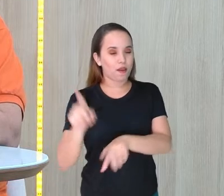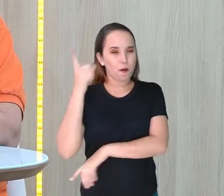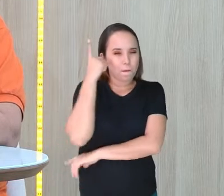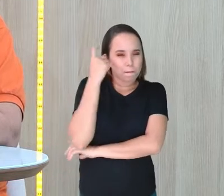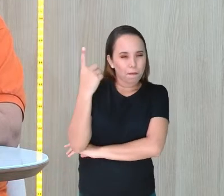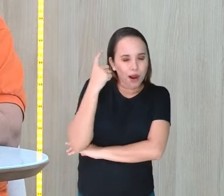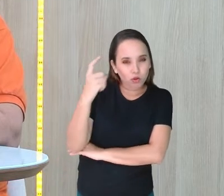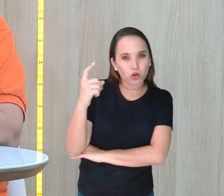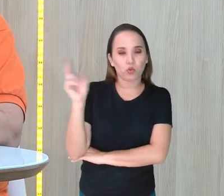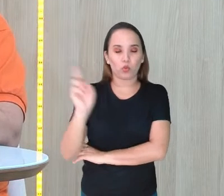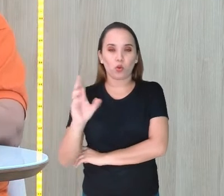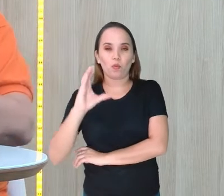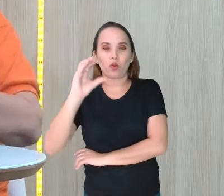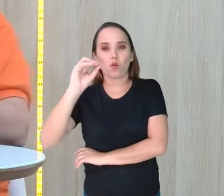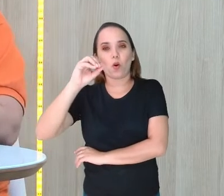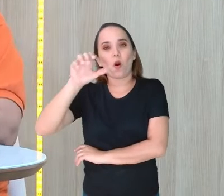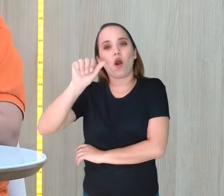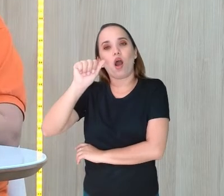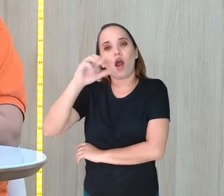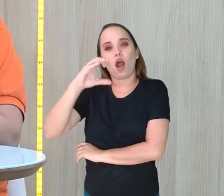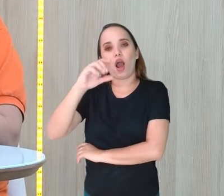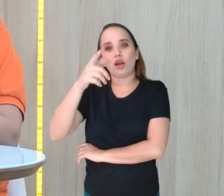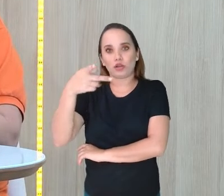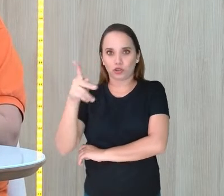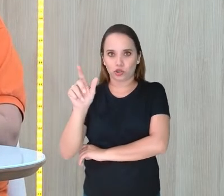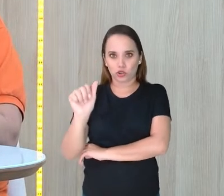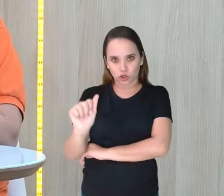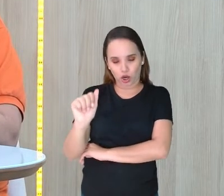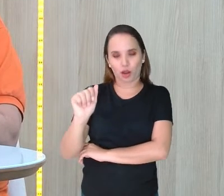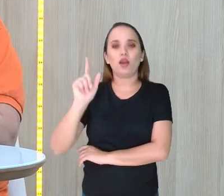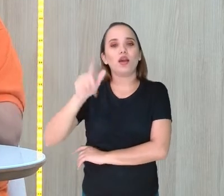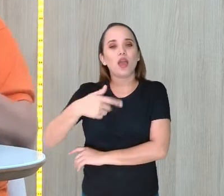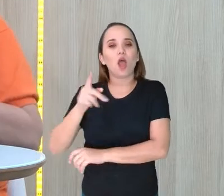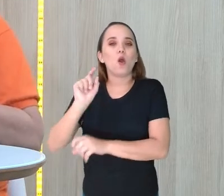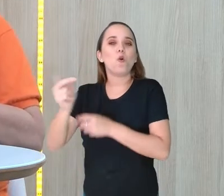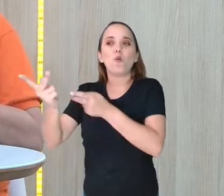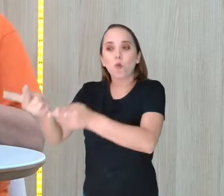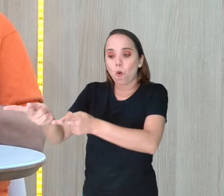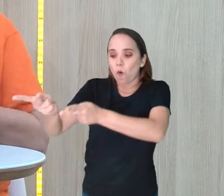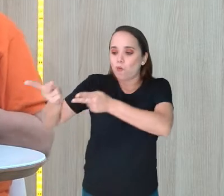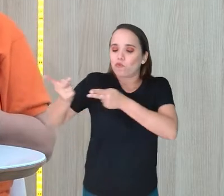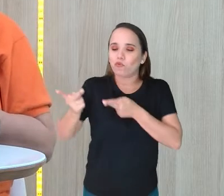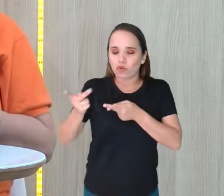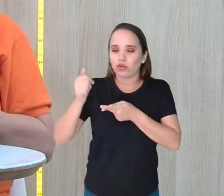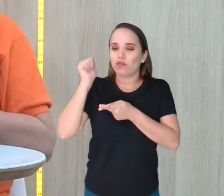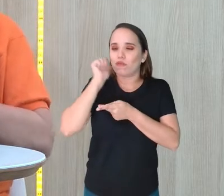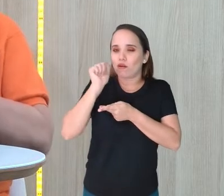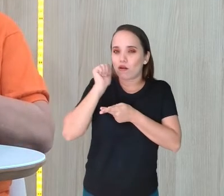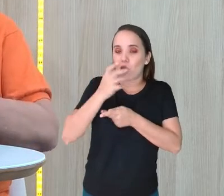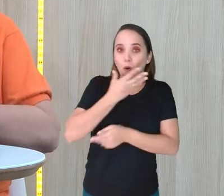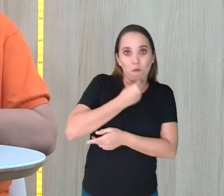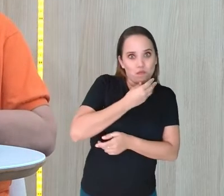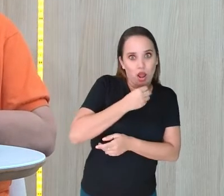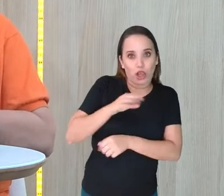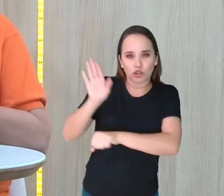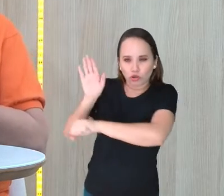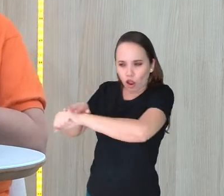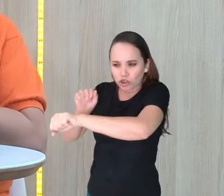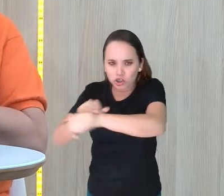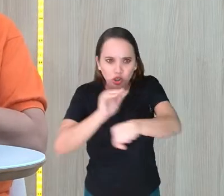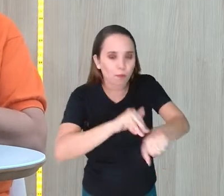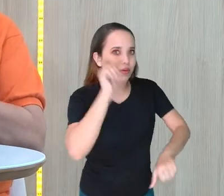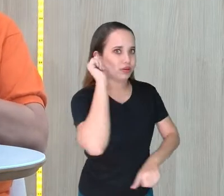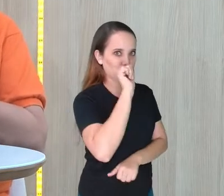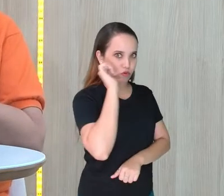coachar, é um convite que o macho está fazendo à fêmea para a questão aí da reprodução. Mas a gente não pode esquecer que